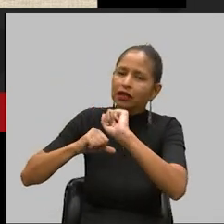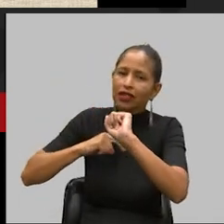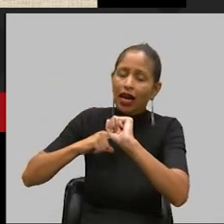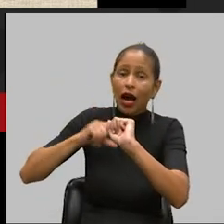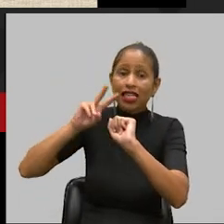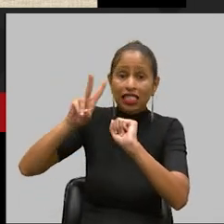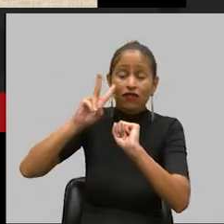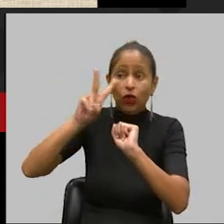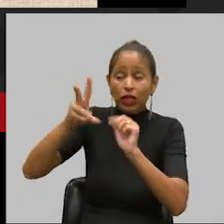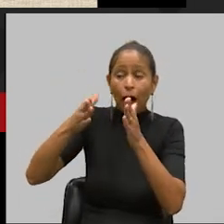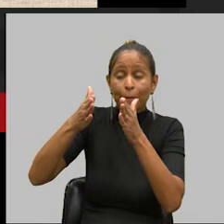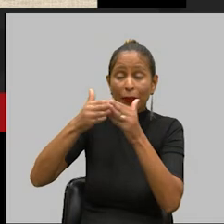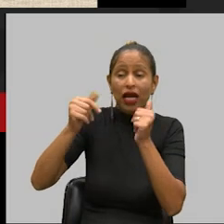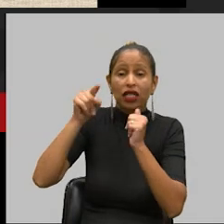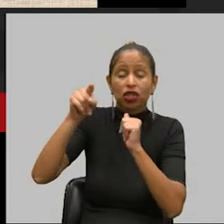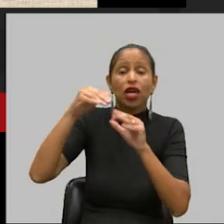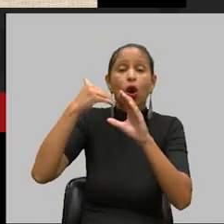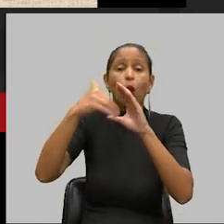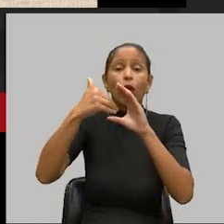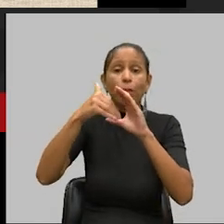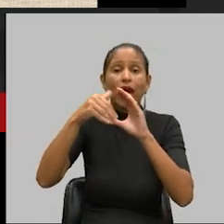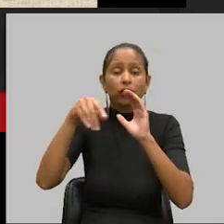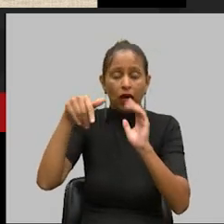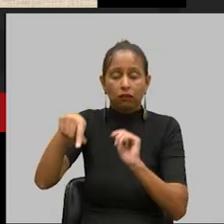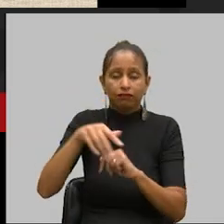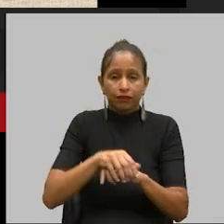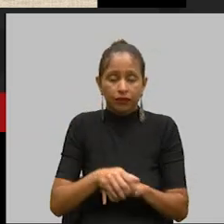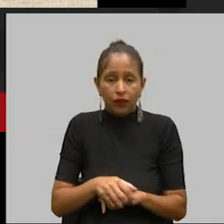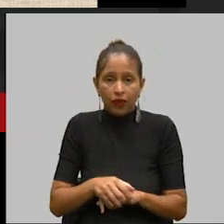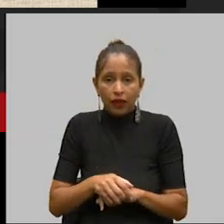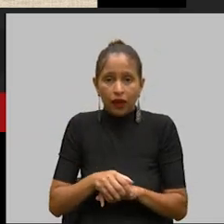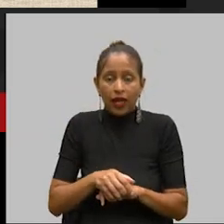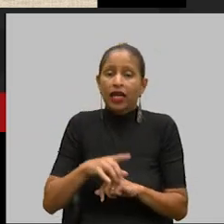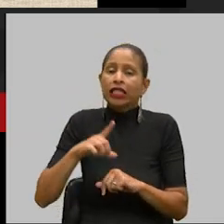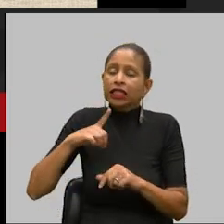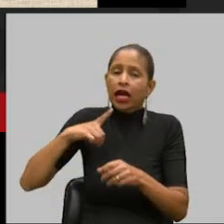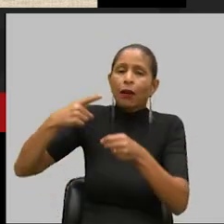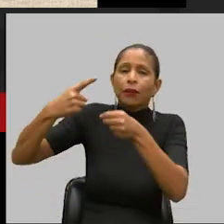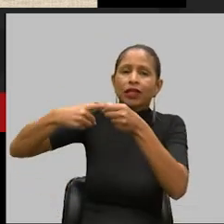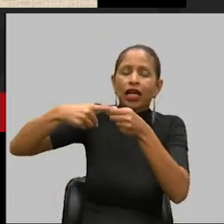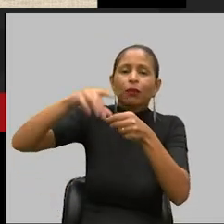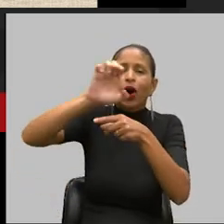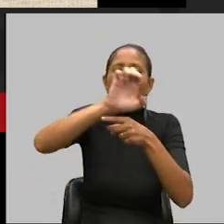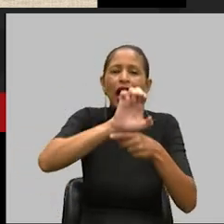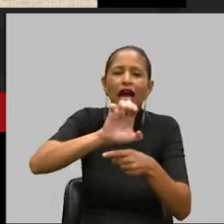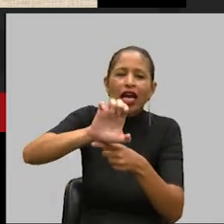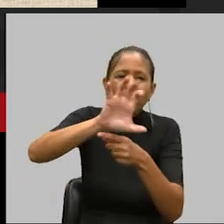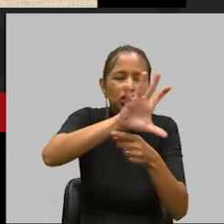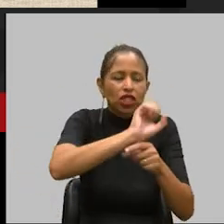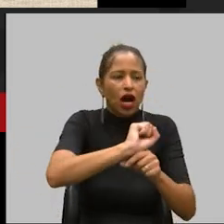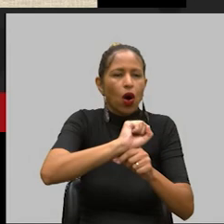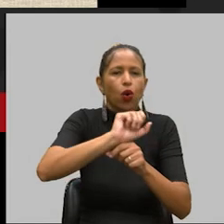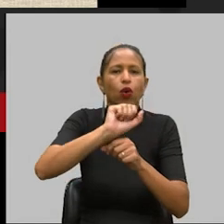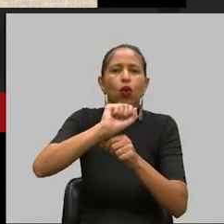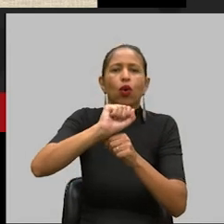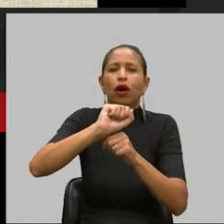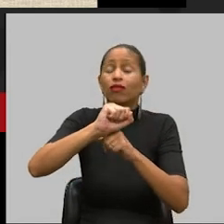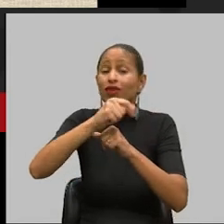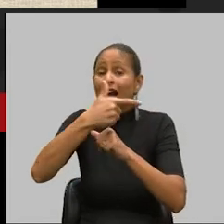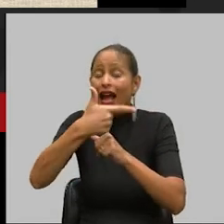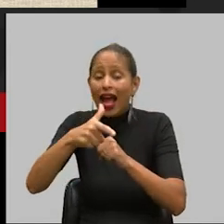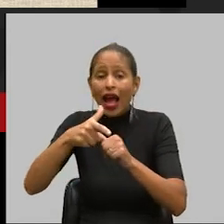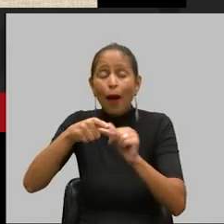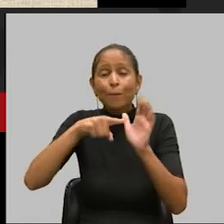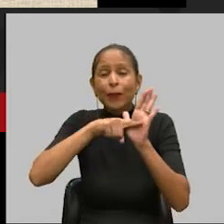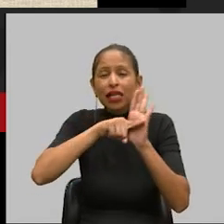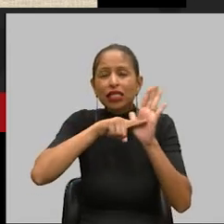é só solicitar depois o e-mail vai tá lá no final tem por município tem por região tem por Superintendência é um banco de dados